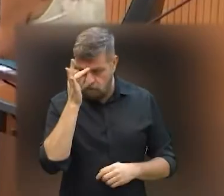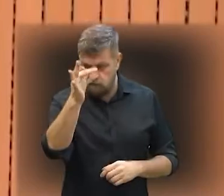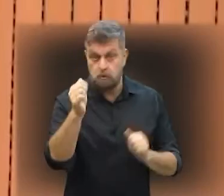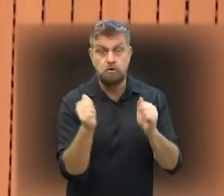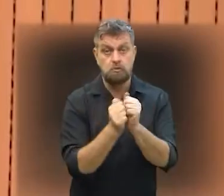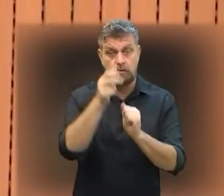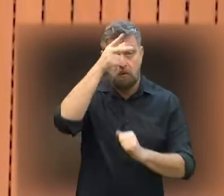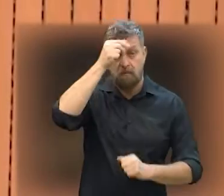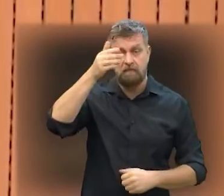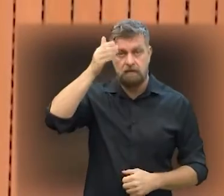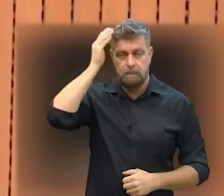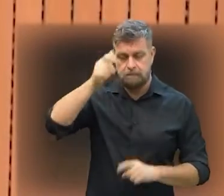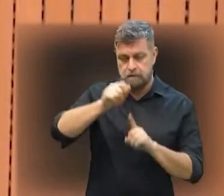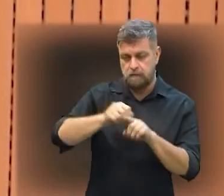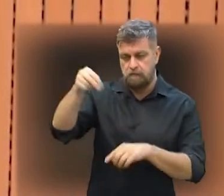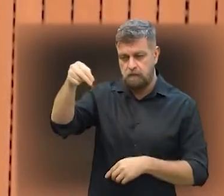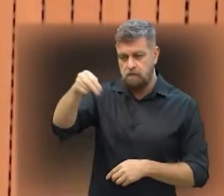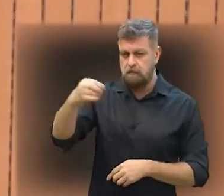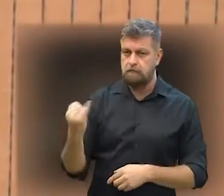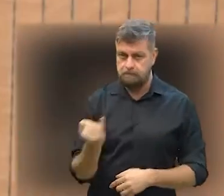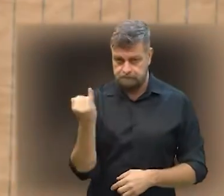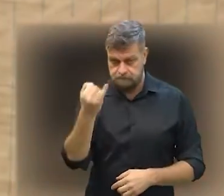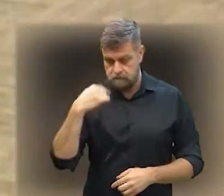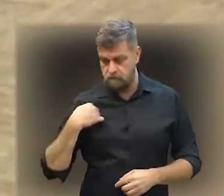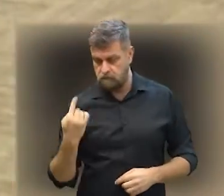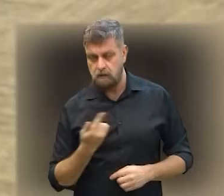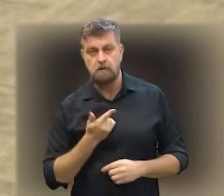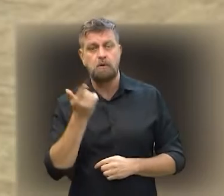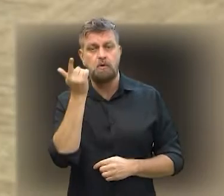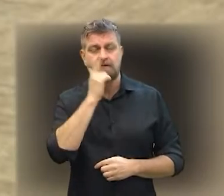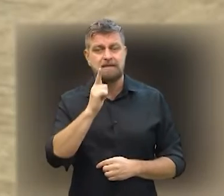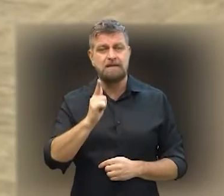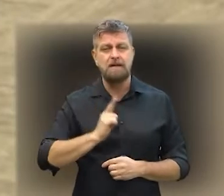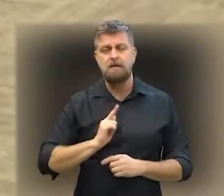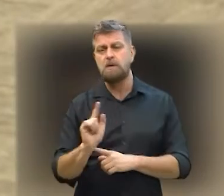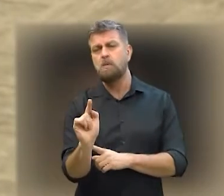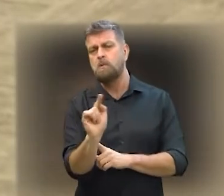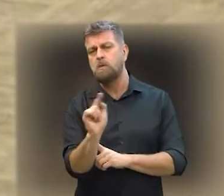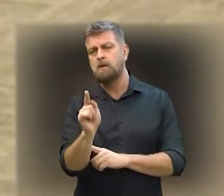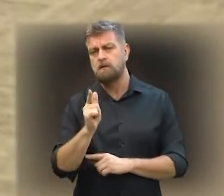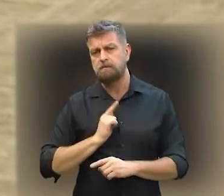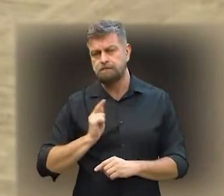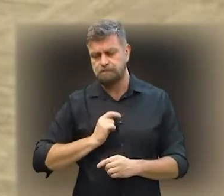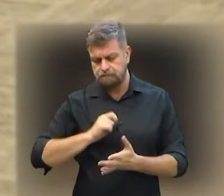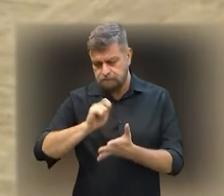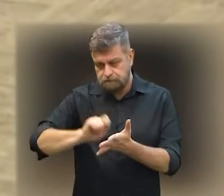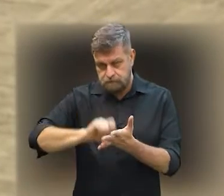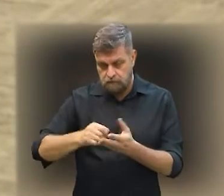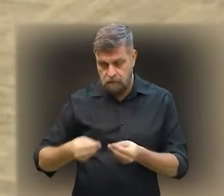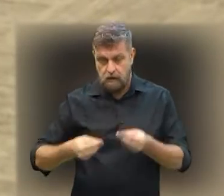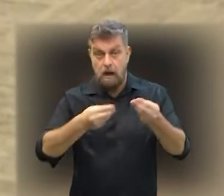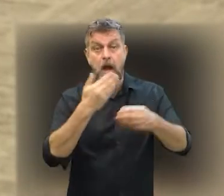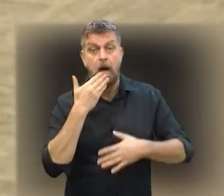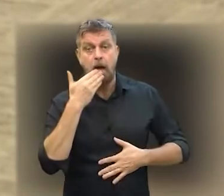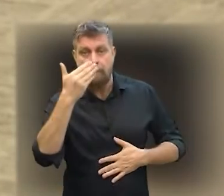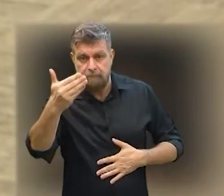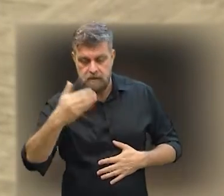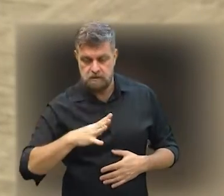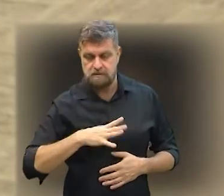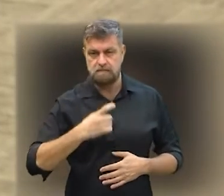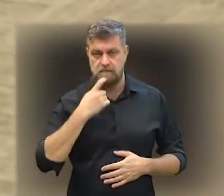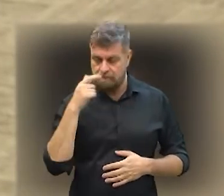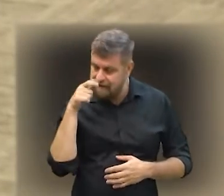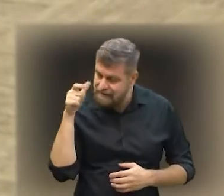reunião futura com o prefeito. Esse mês de novembro é um mês importante para que a gente possa ter essa indicação de que o município